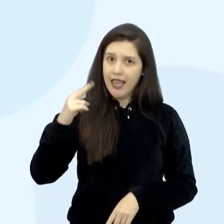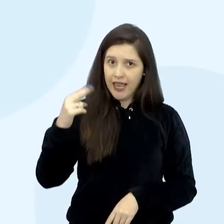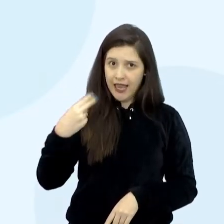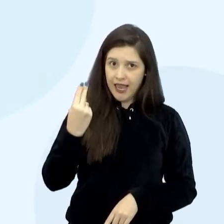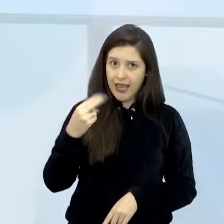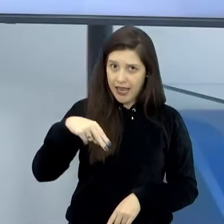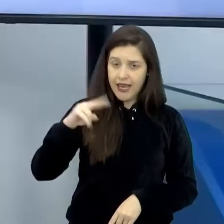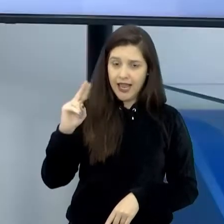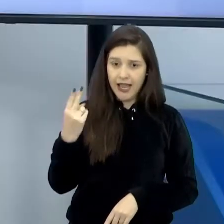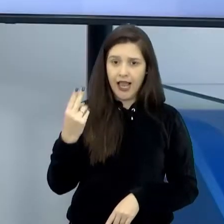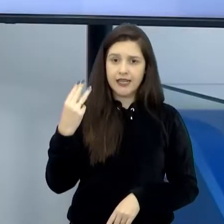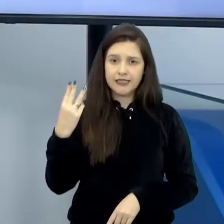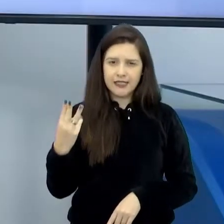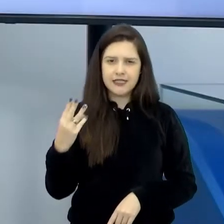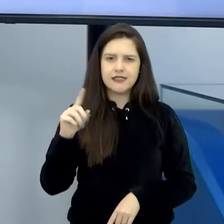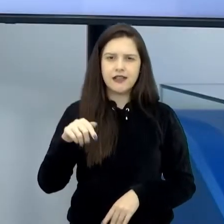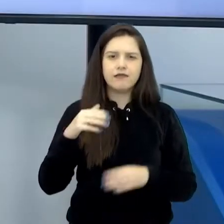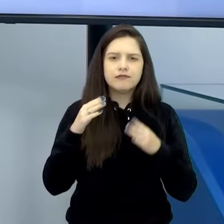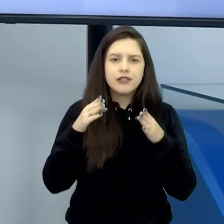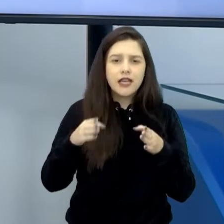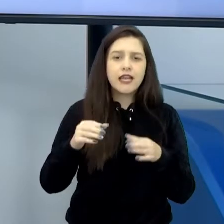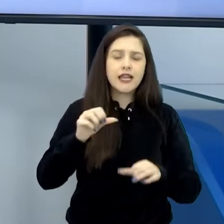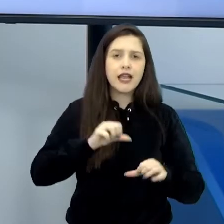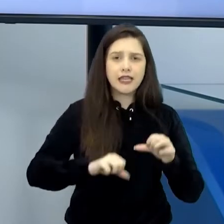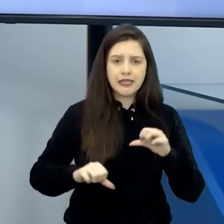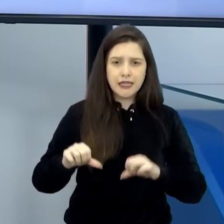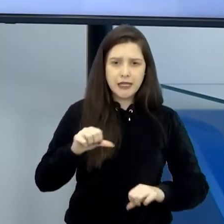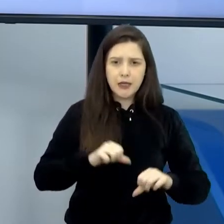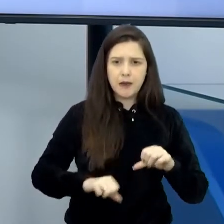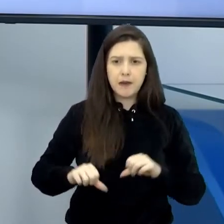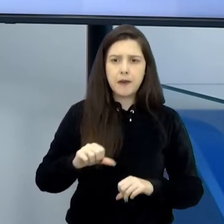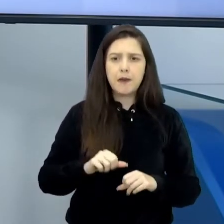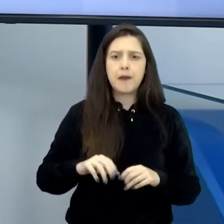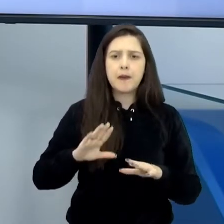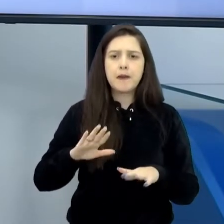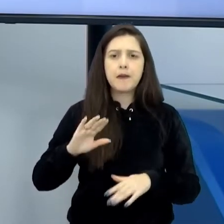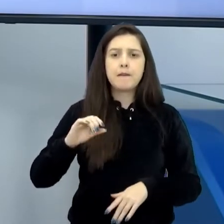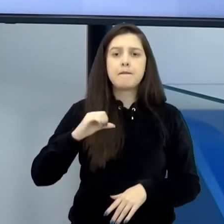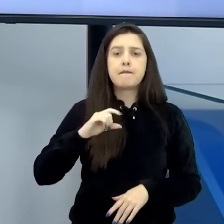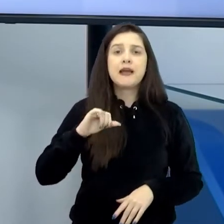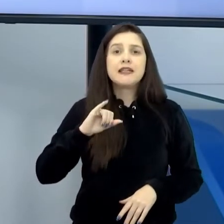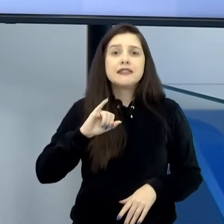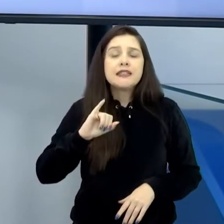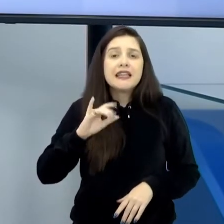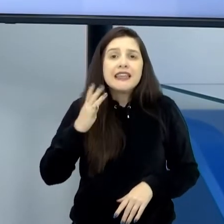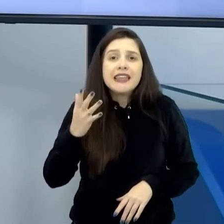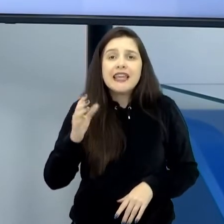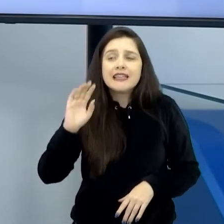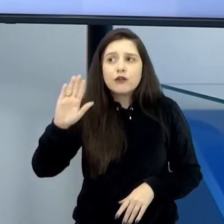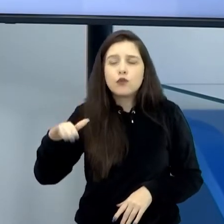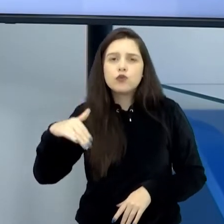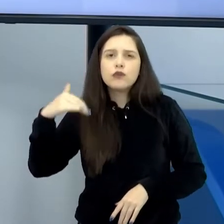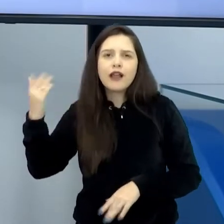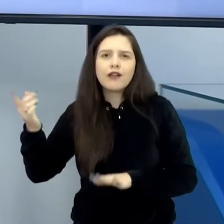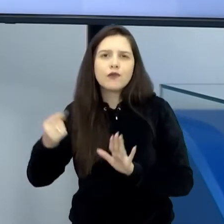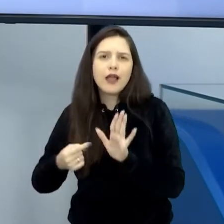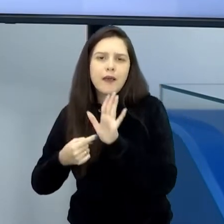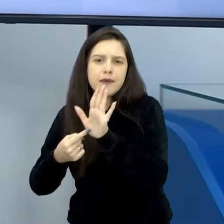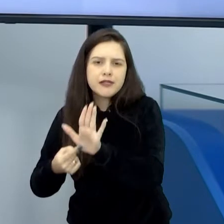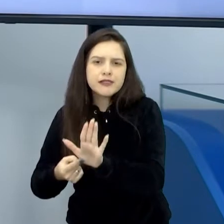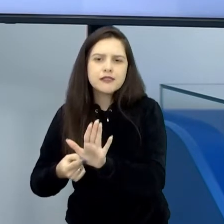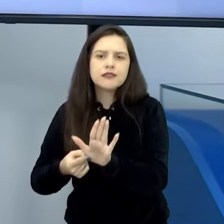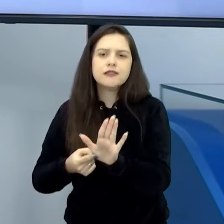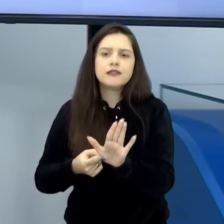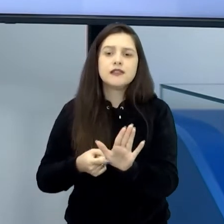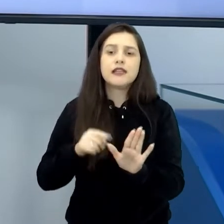representando o produto da reação química, certo? Então, quem está lá do outro lado representa o produto. E